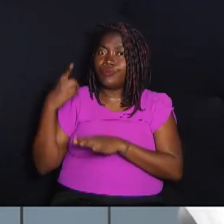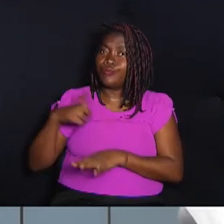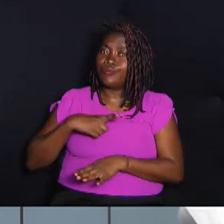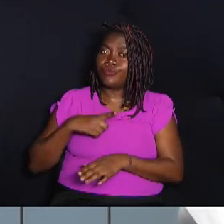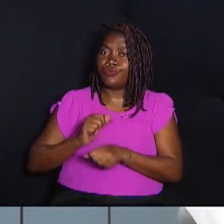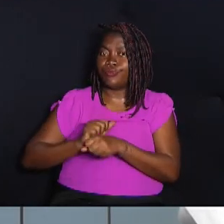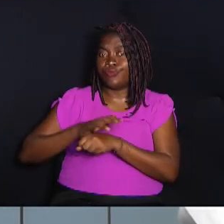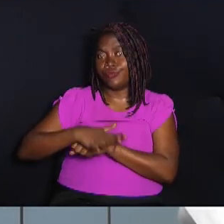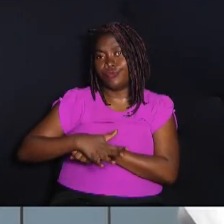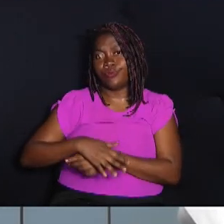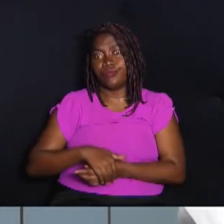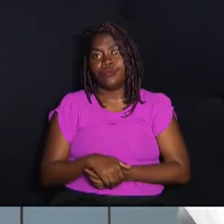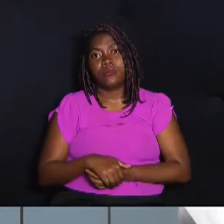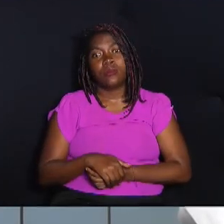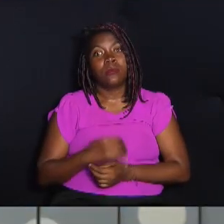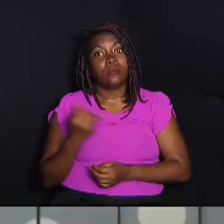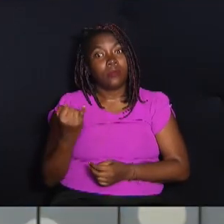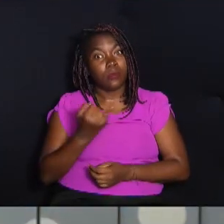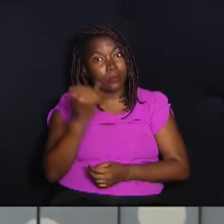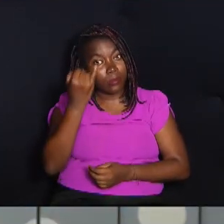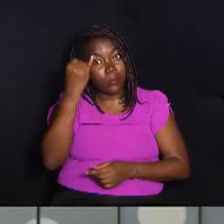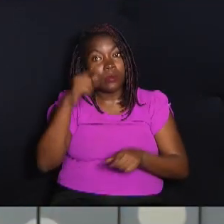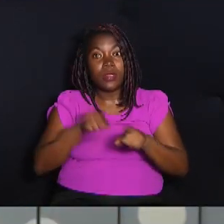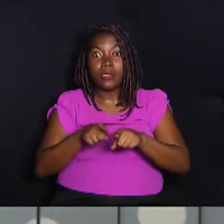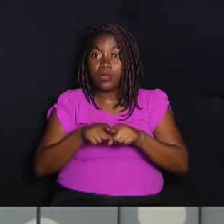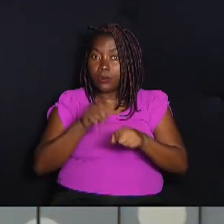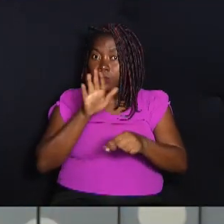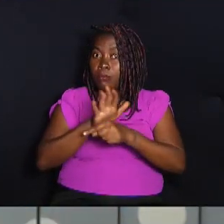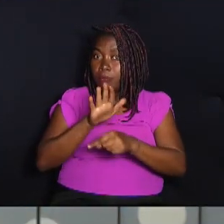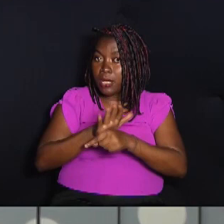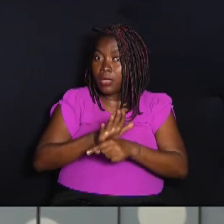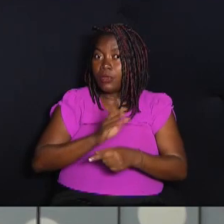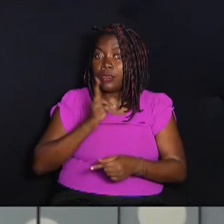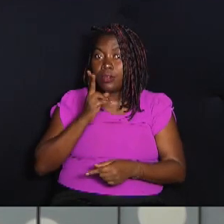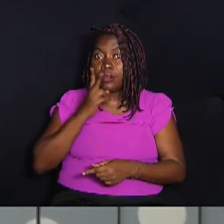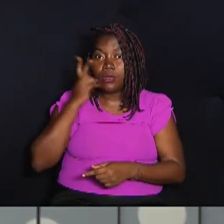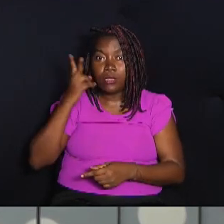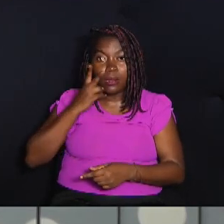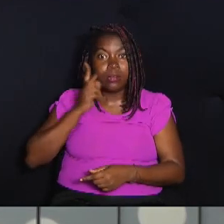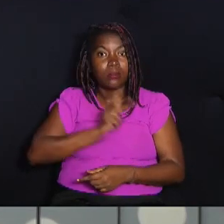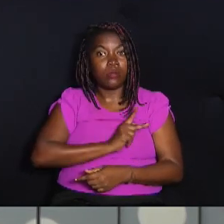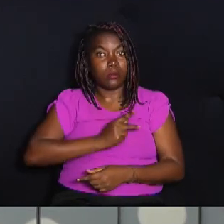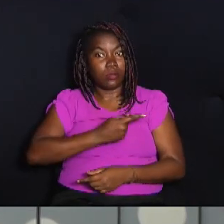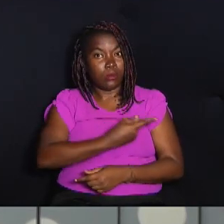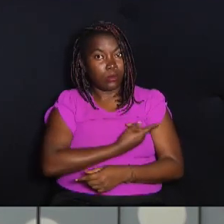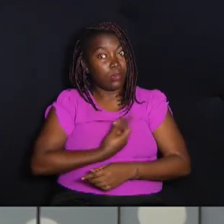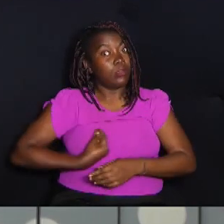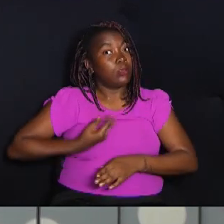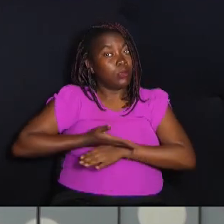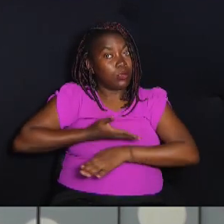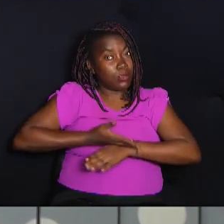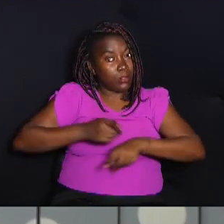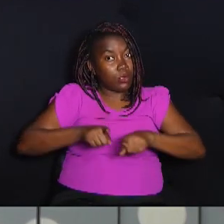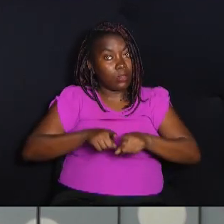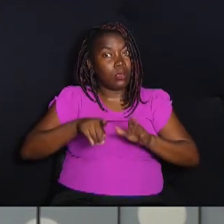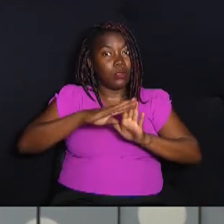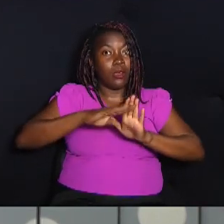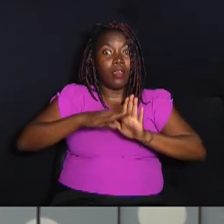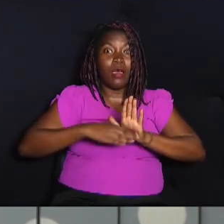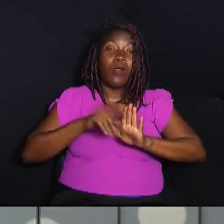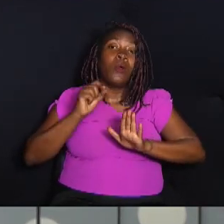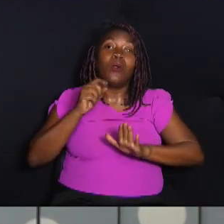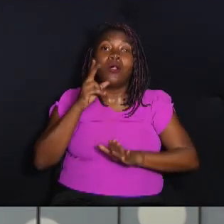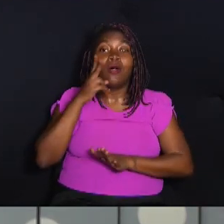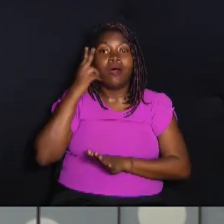pandemia. Importantíssima também a contribuição do vereador Paulo Haddad. Participa também aqui do programa o vereador